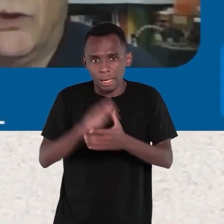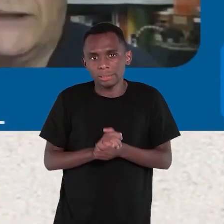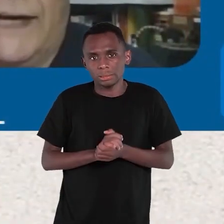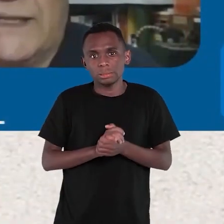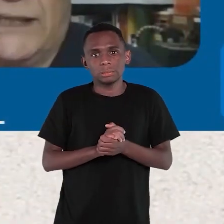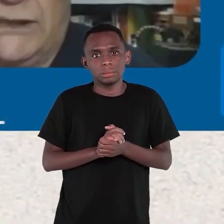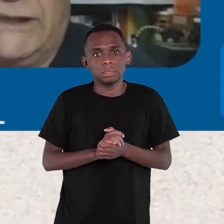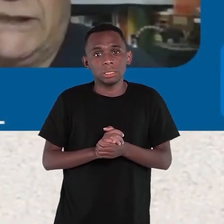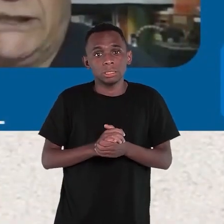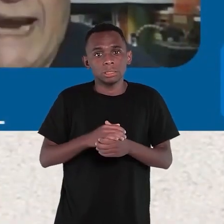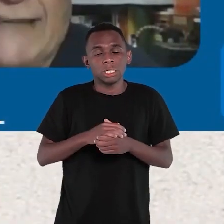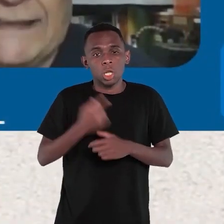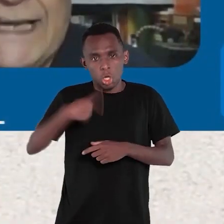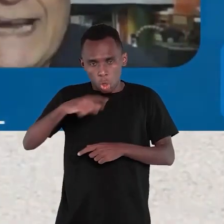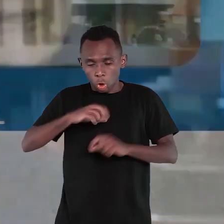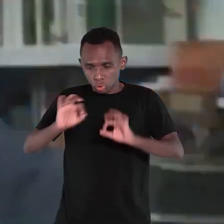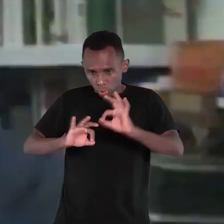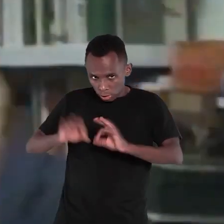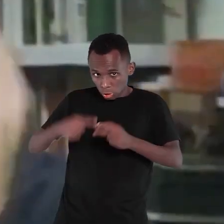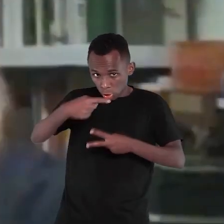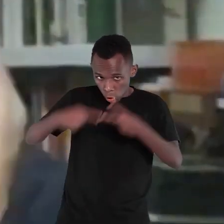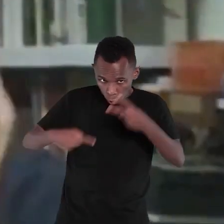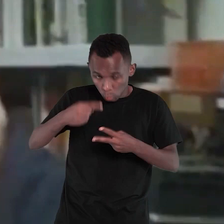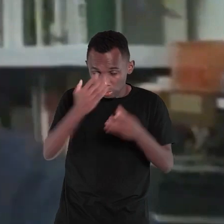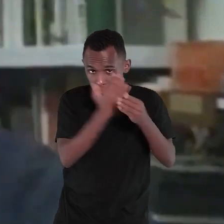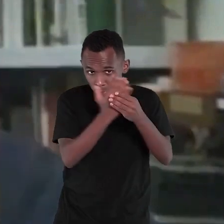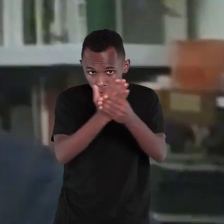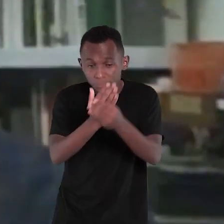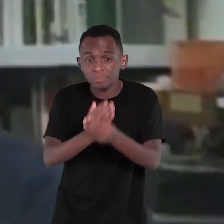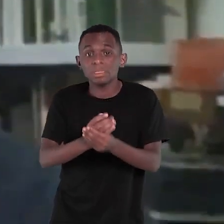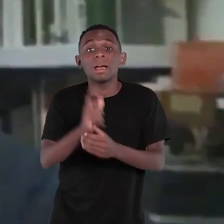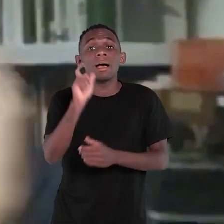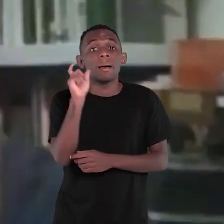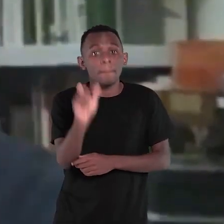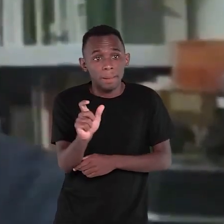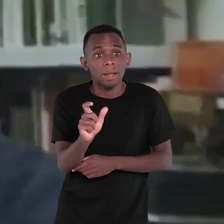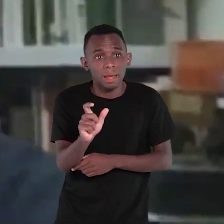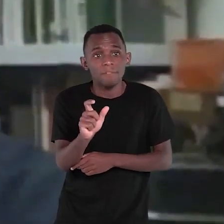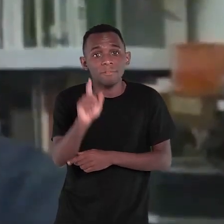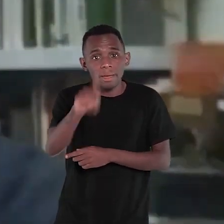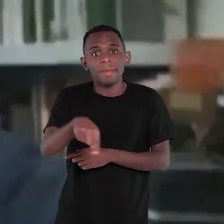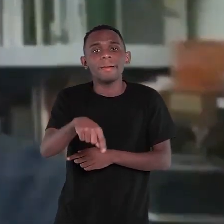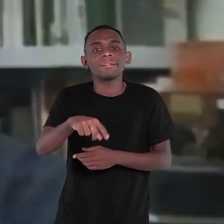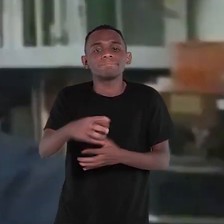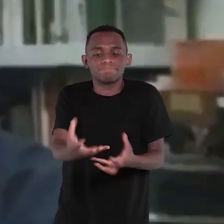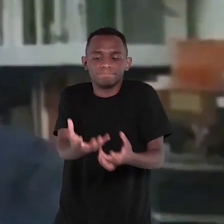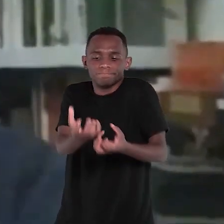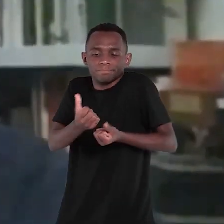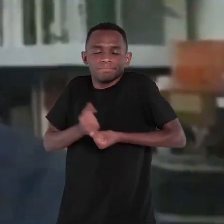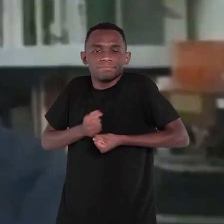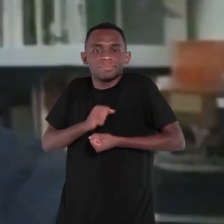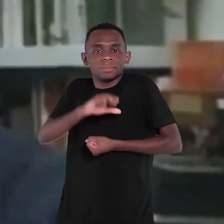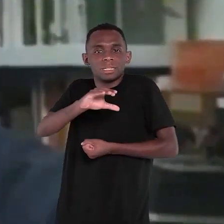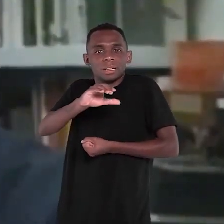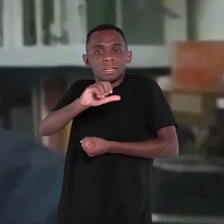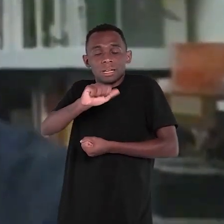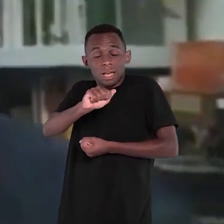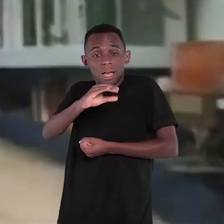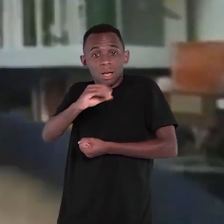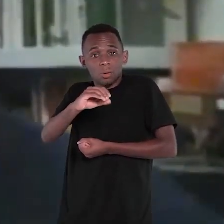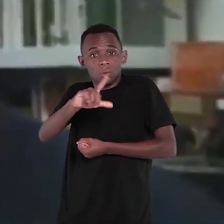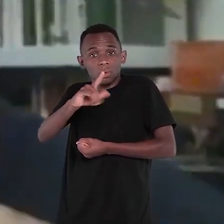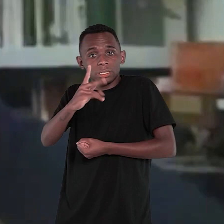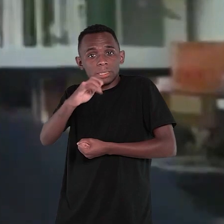duas bibliotecas que a gente gere é exatamente, a palavra exatamente usada é essa, é acolhimento, né? Quer dizer,